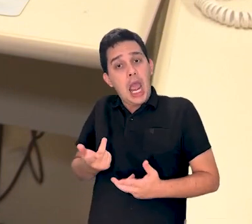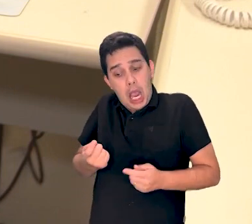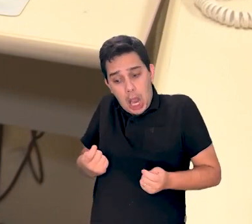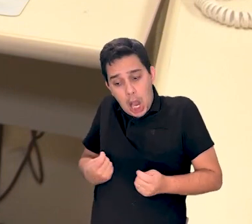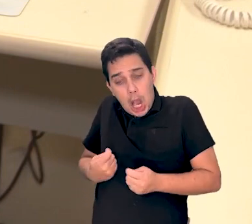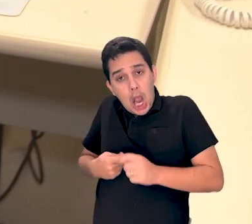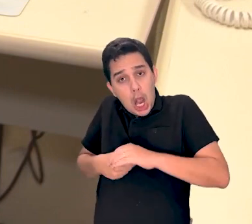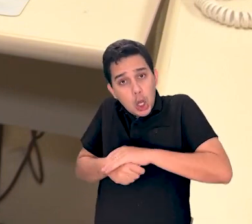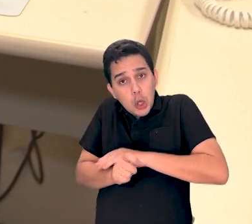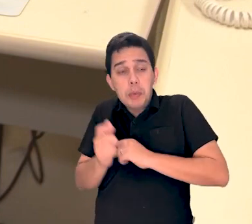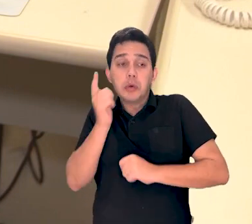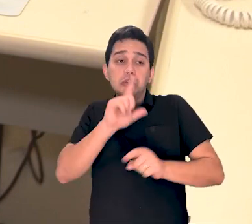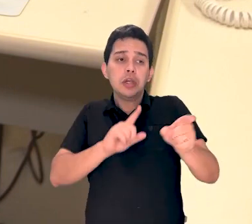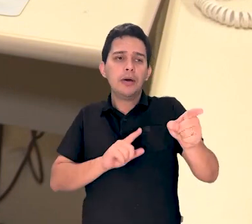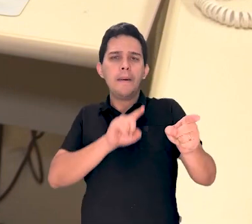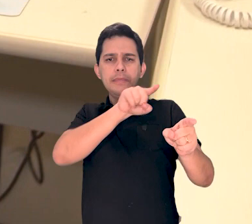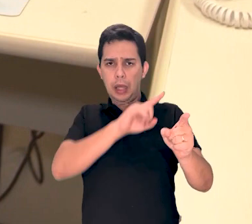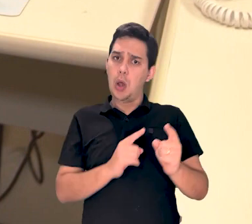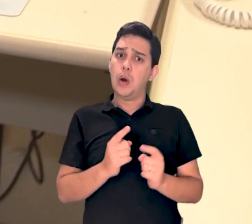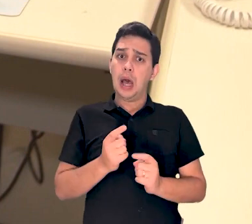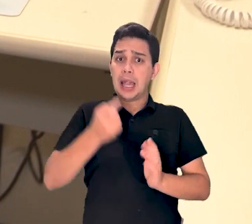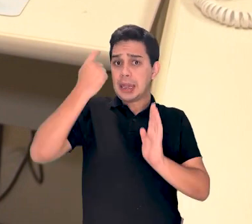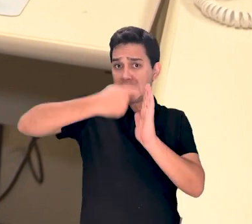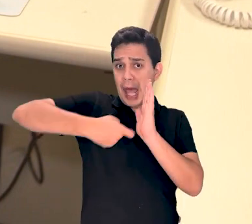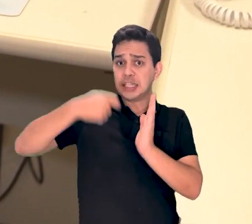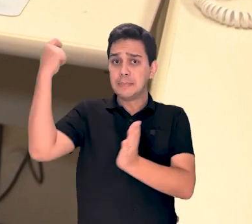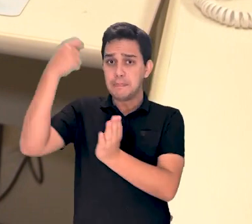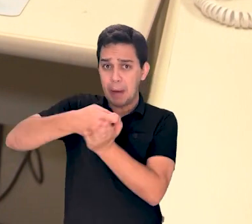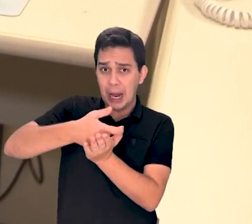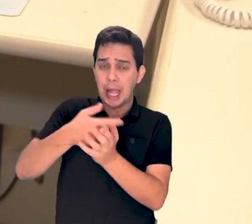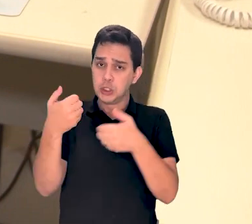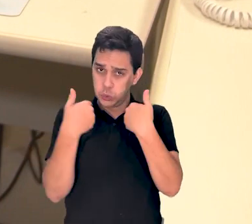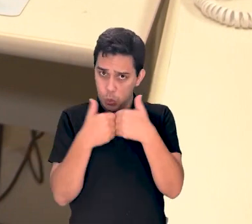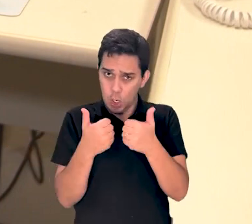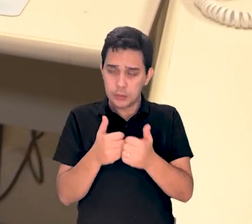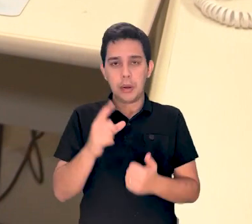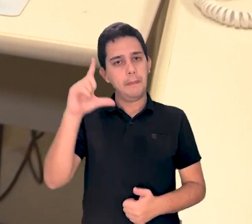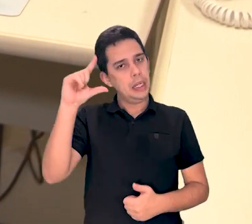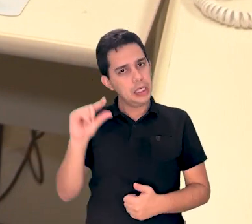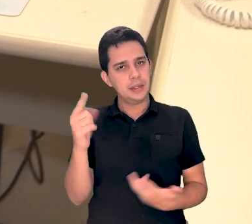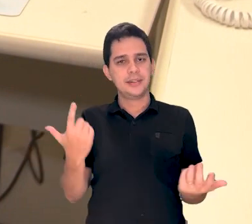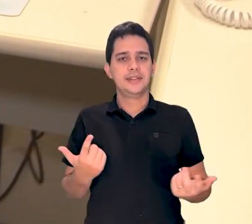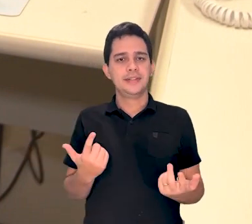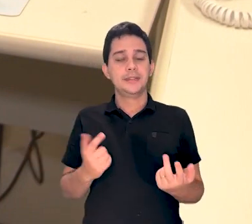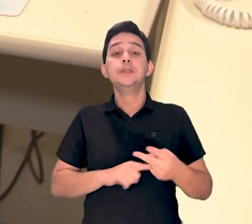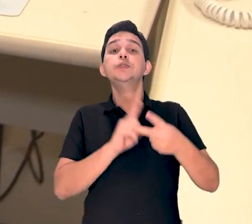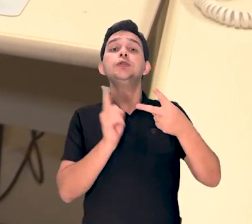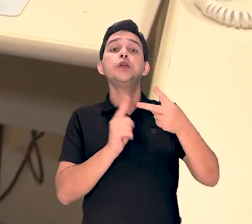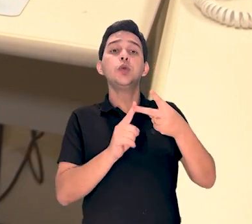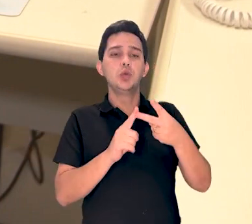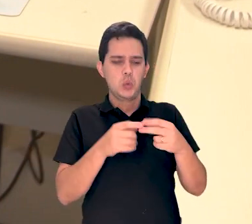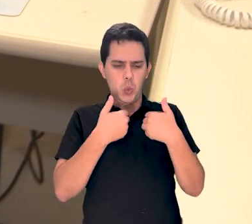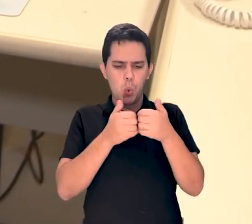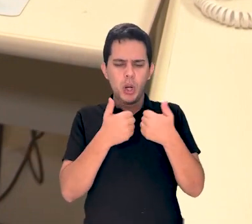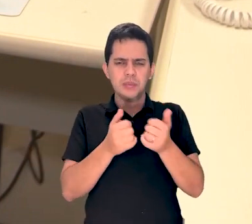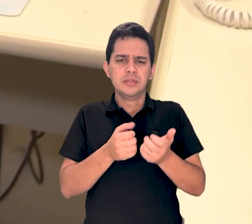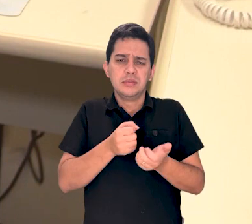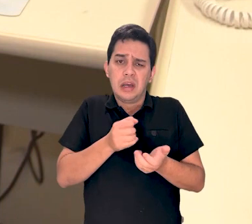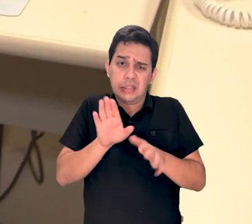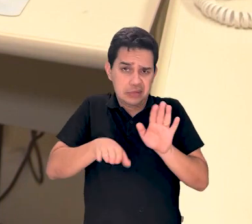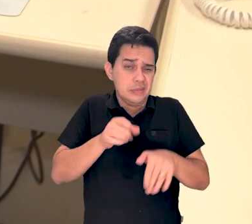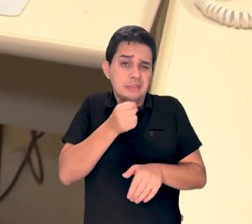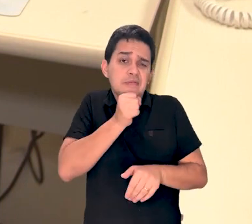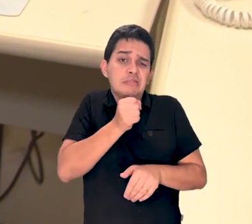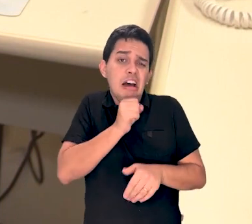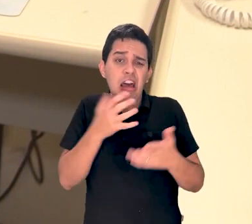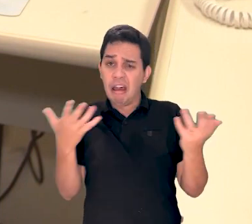poderia falar também do aumento da idade da frota né então assim quando houve a licitação